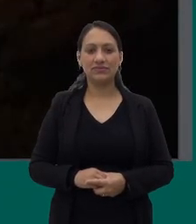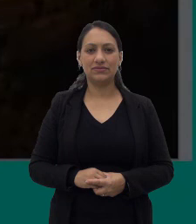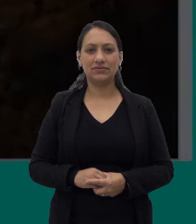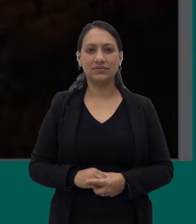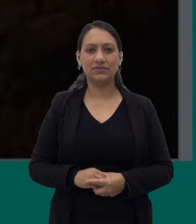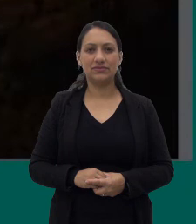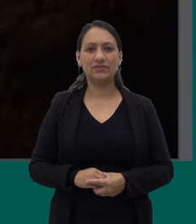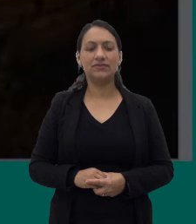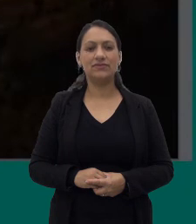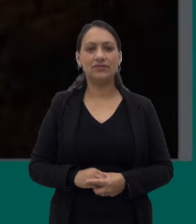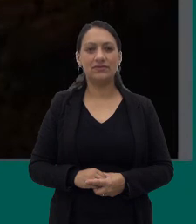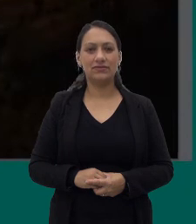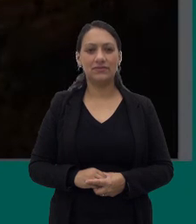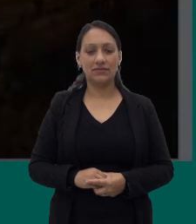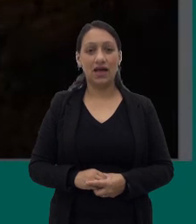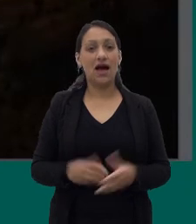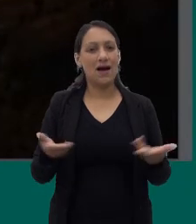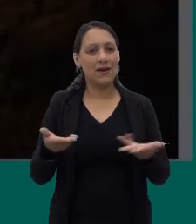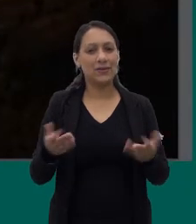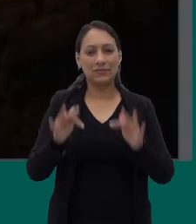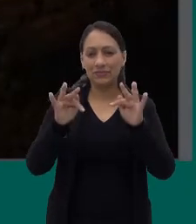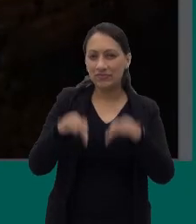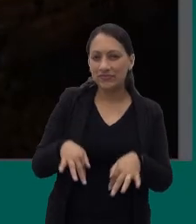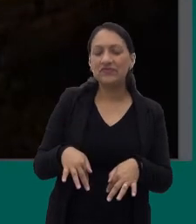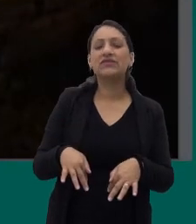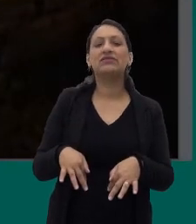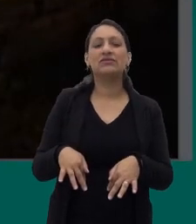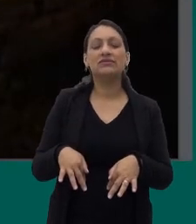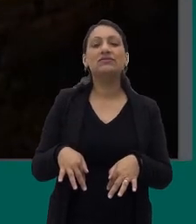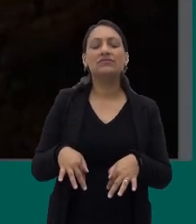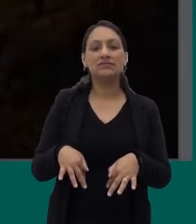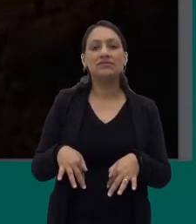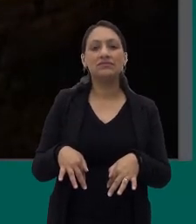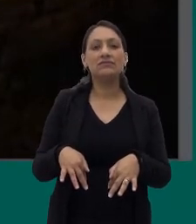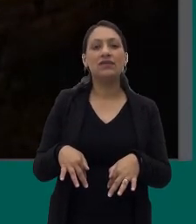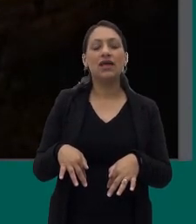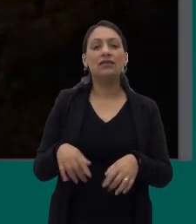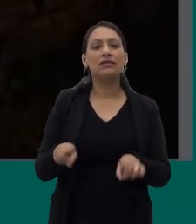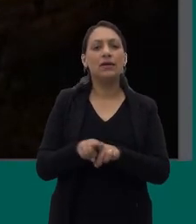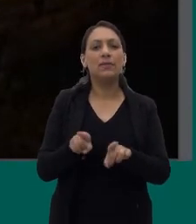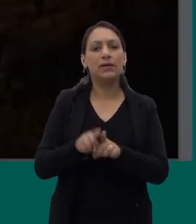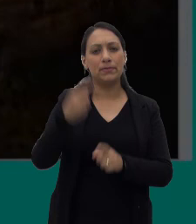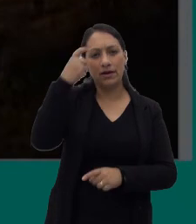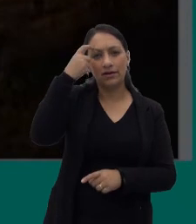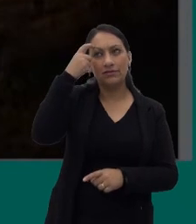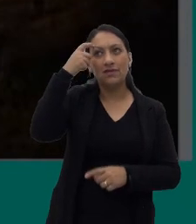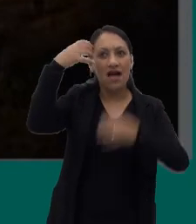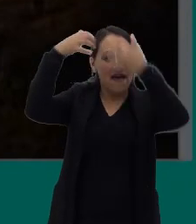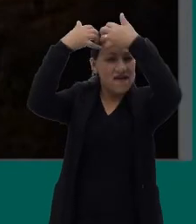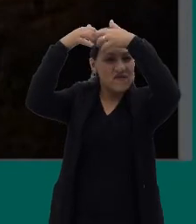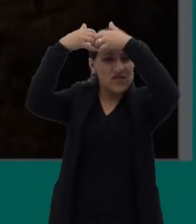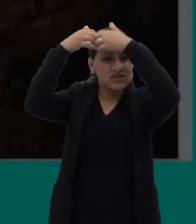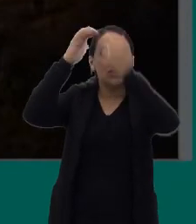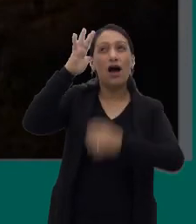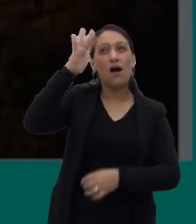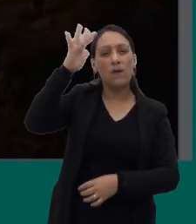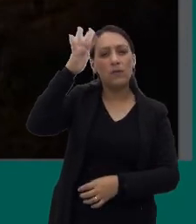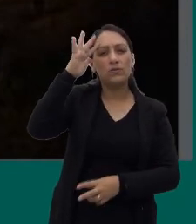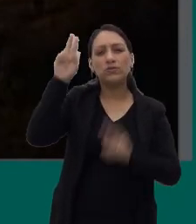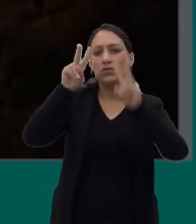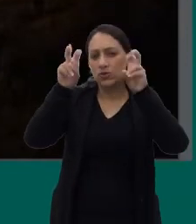E assim, pessoal, para finalizar, a gente trouxe uma reflexão, acho que é uma grande reflexão, né, sobre